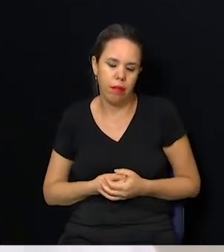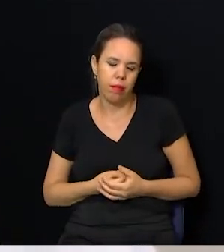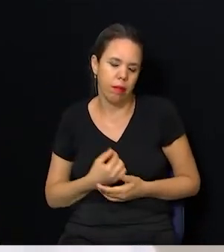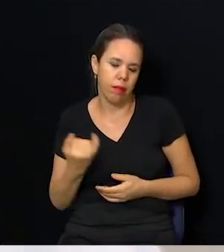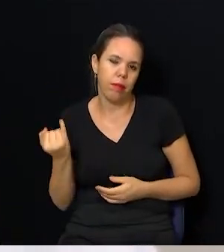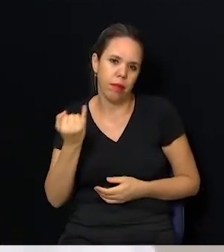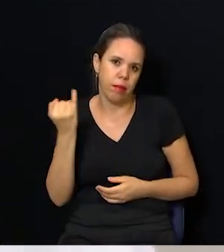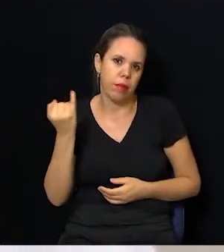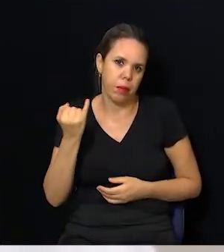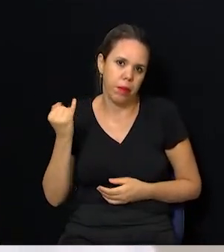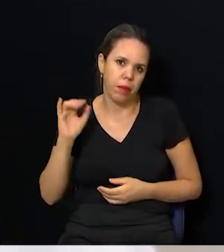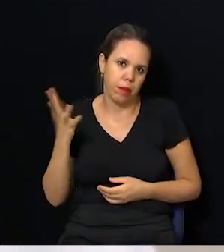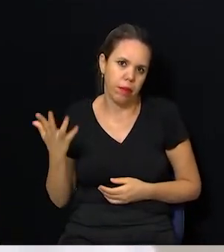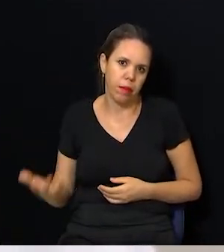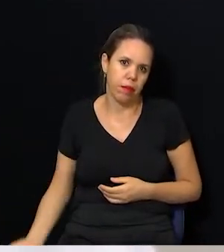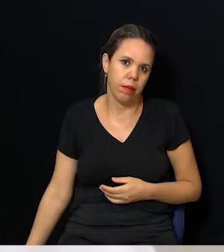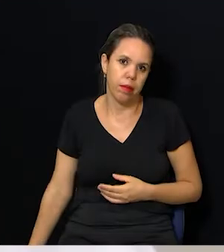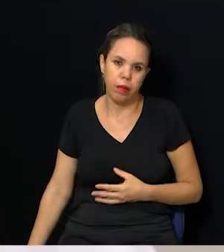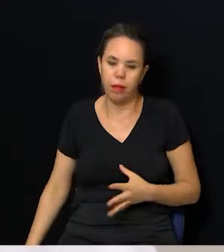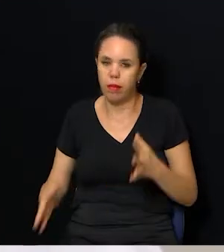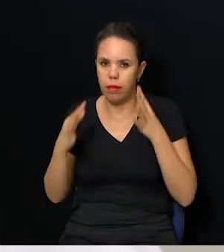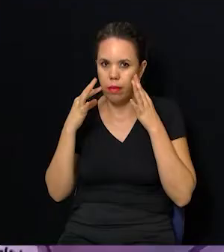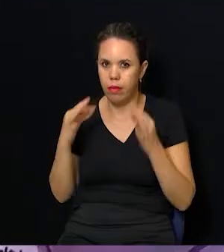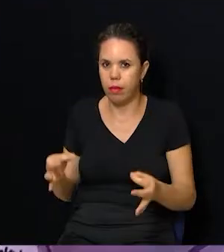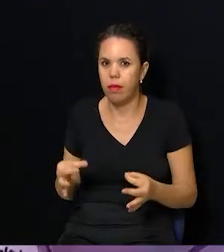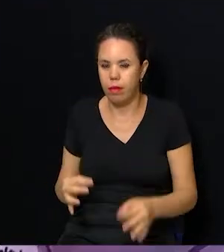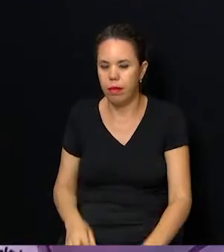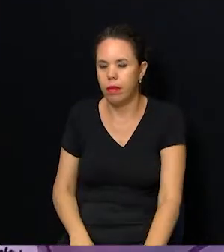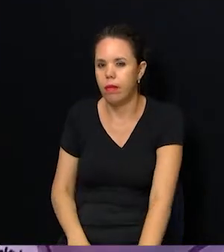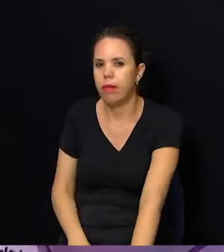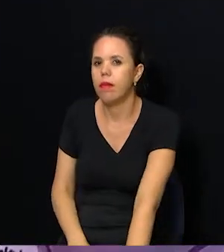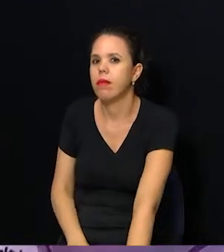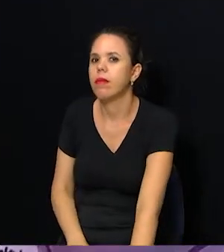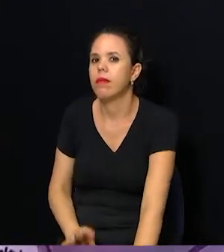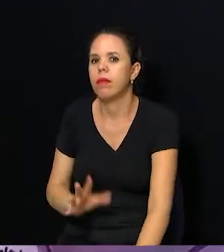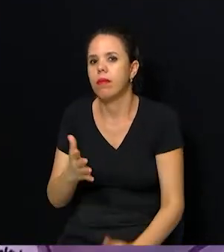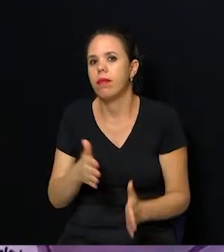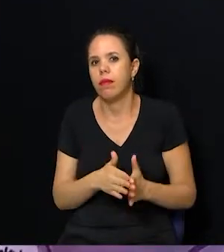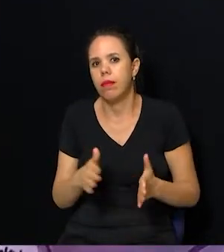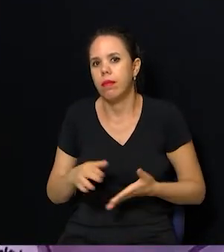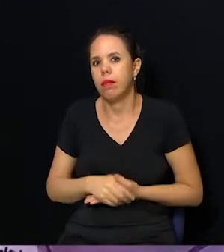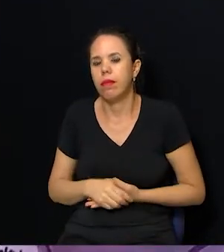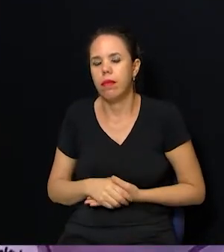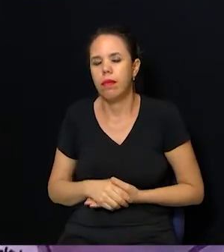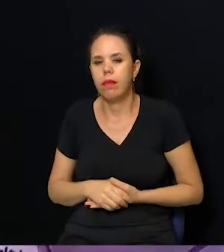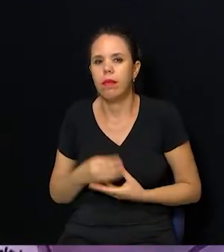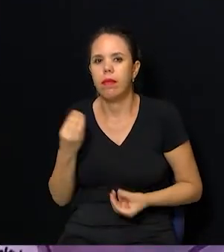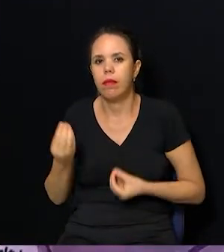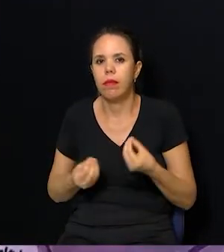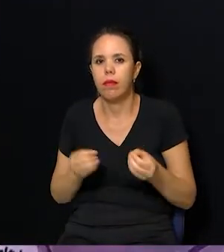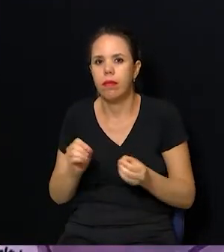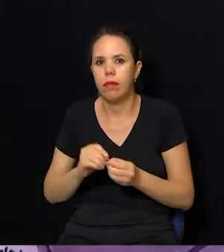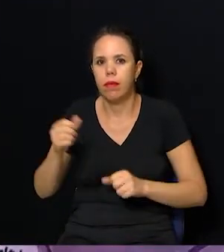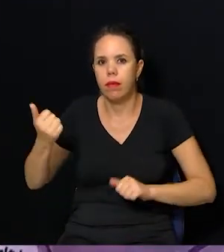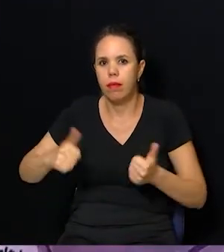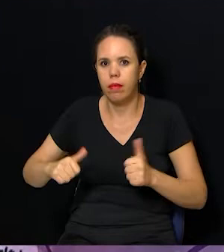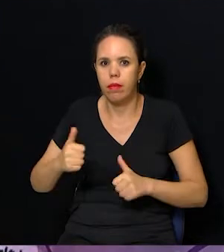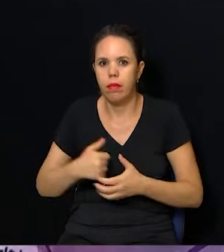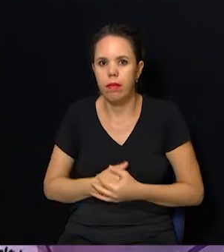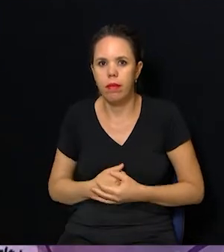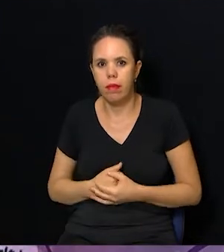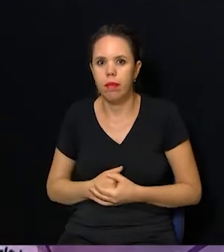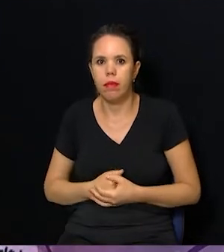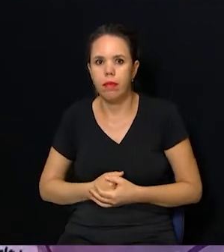situação importante que ocorra e que se preste atenção nessa ocorrência, nessa situação. E como que é feito o diagnóstico,